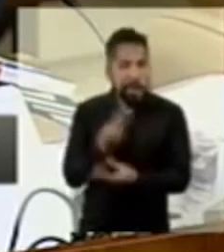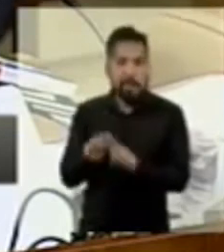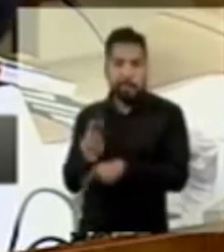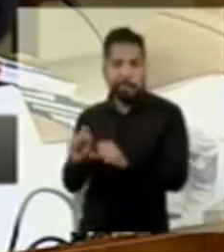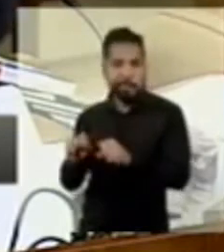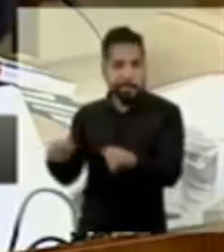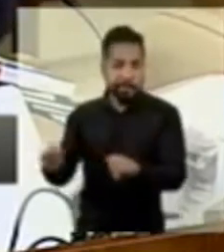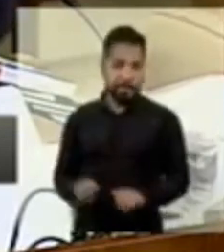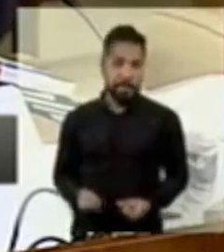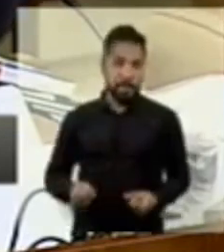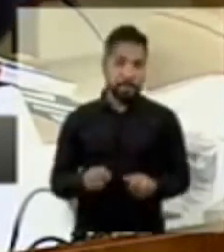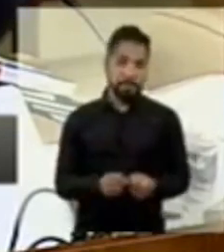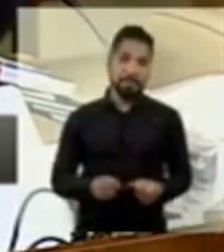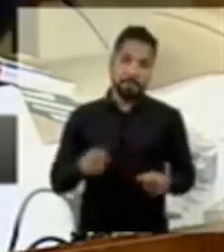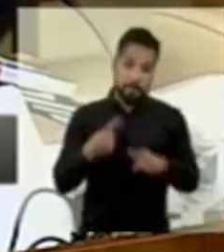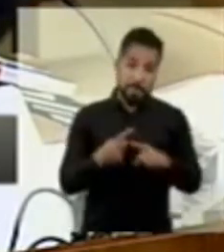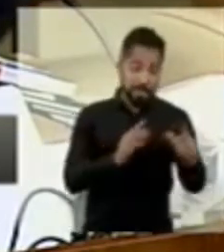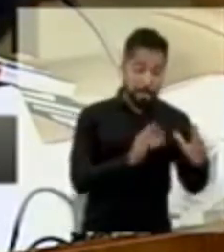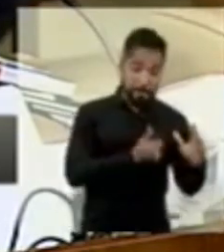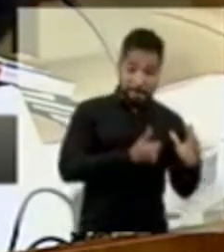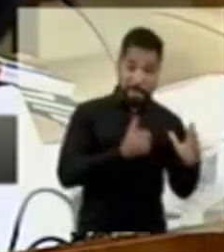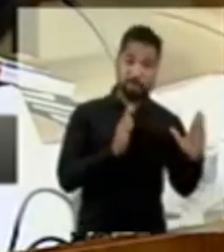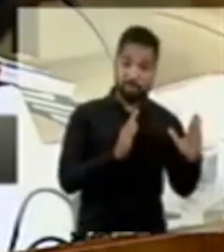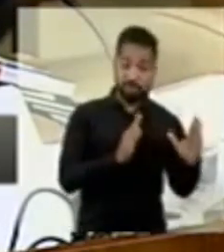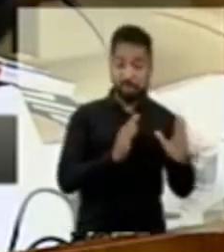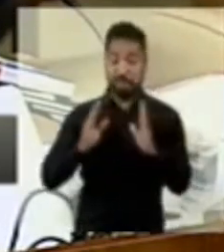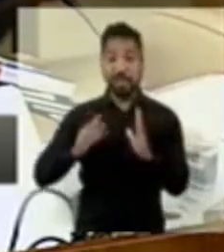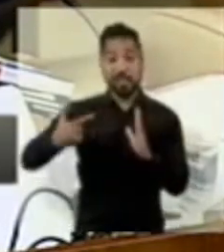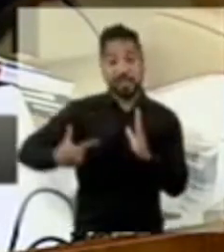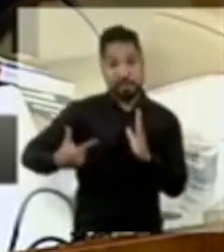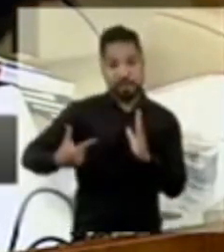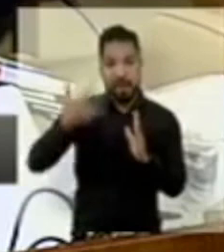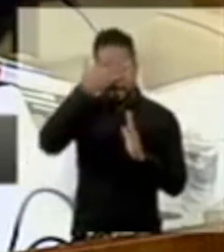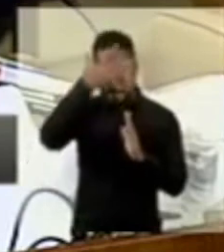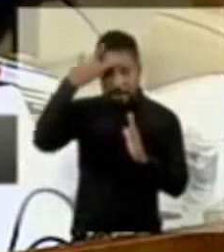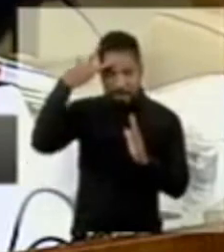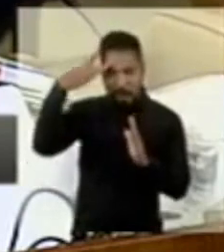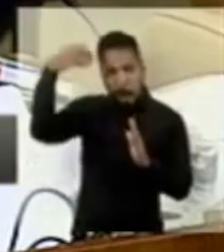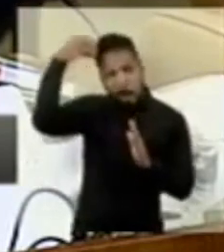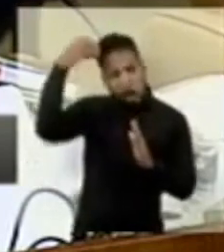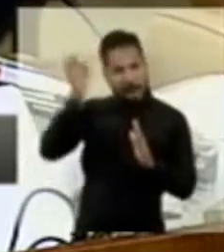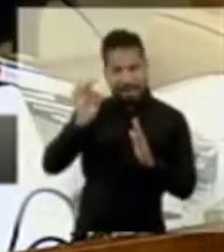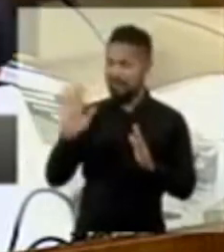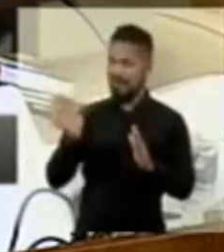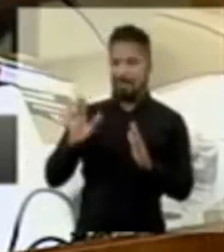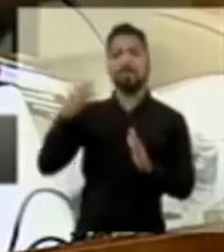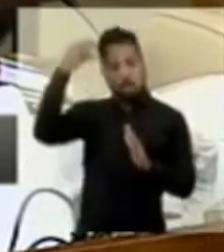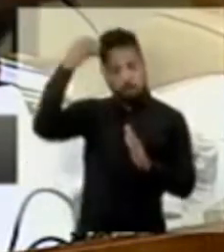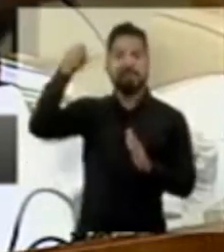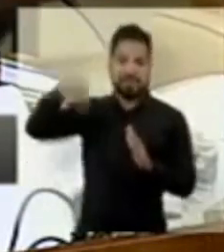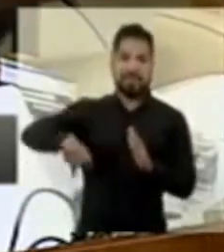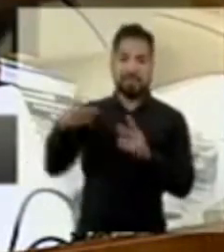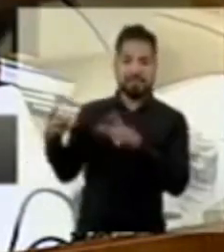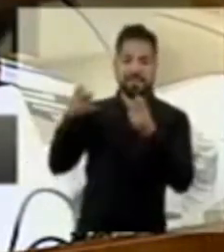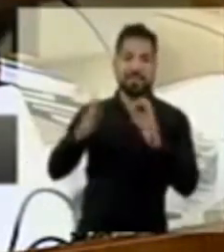depois do segundo grau o princípio da presunção de inocência sede o passo para o interesse do sistema